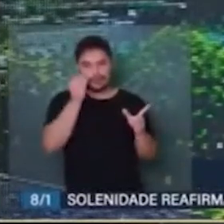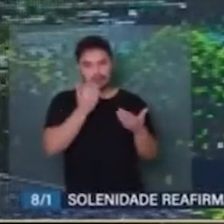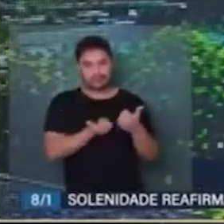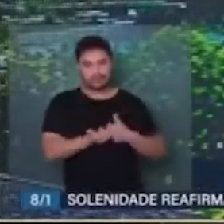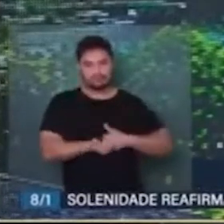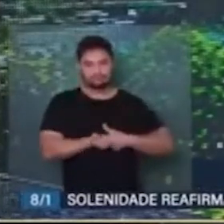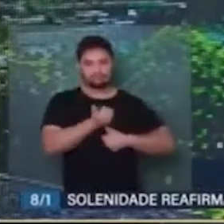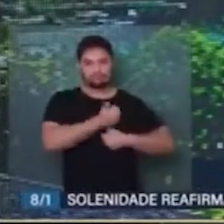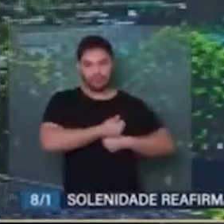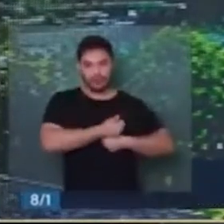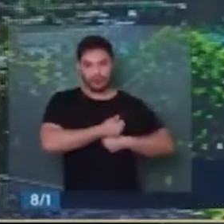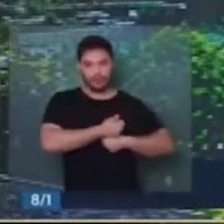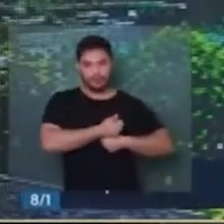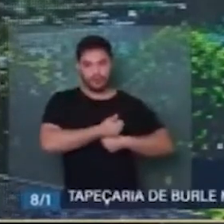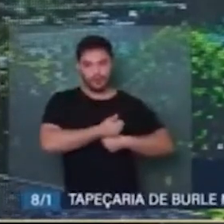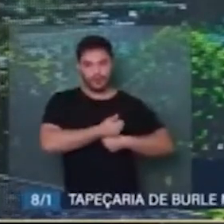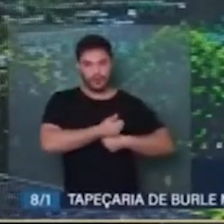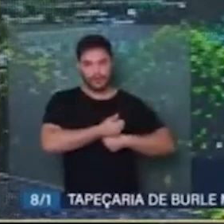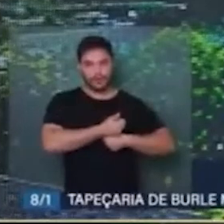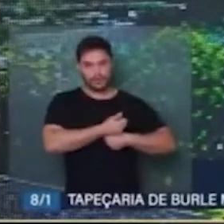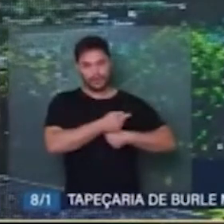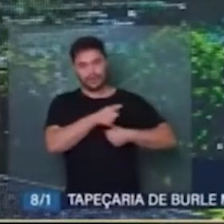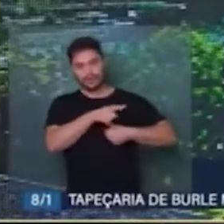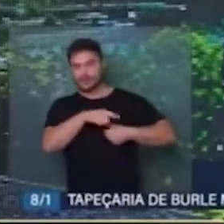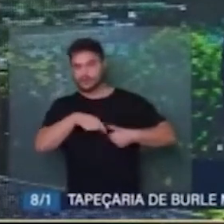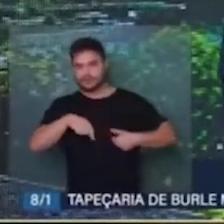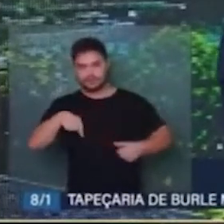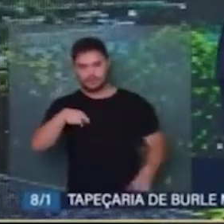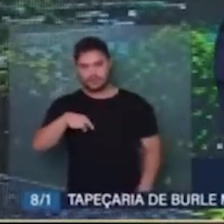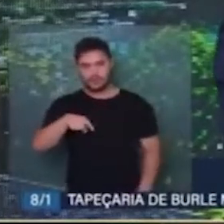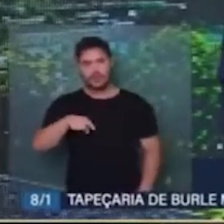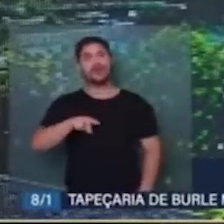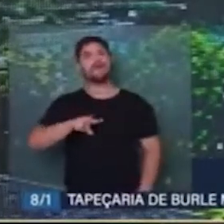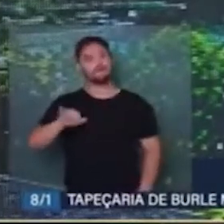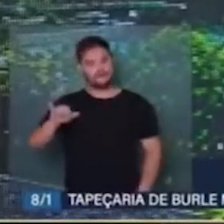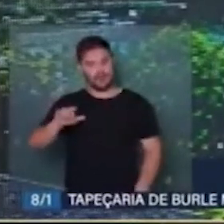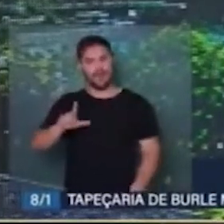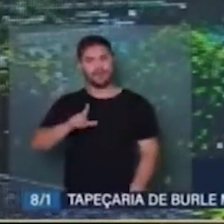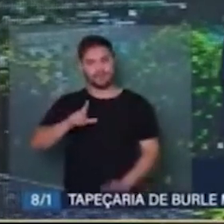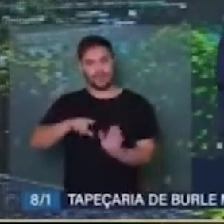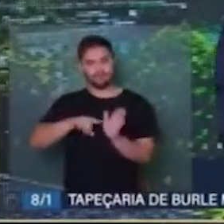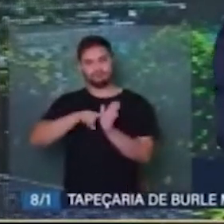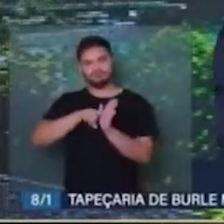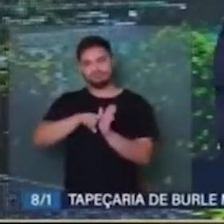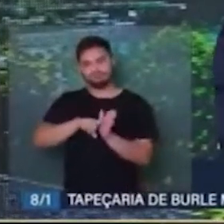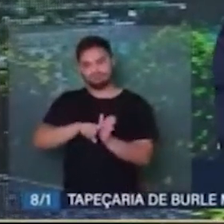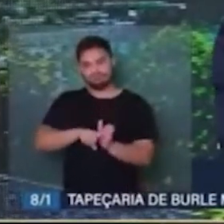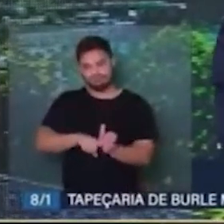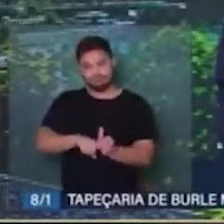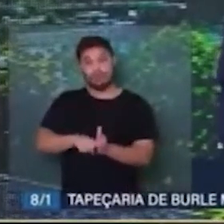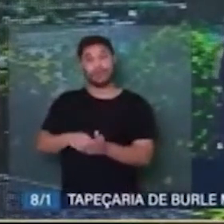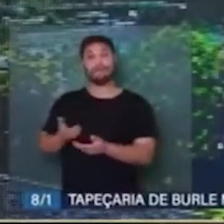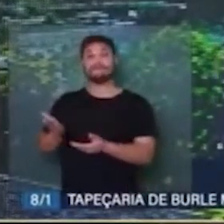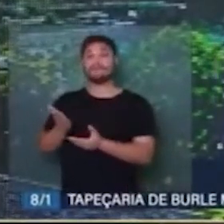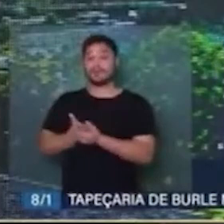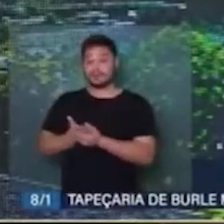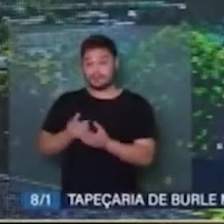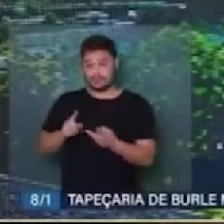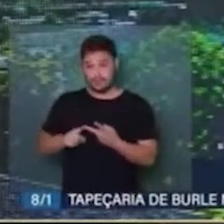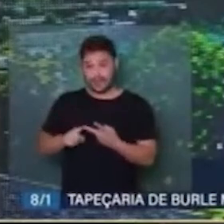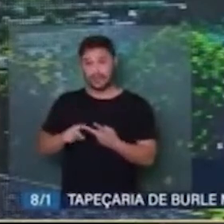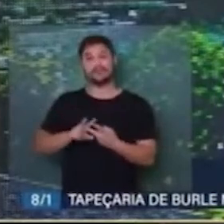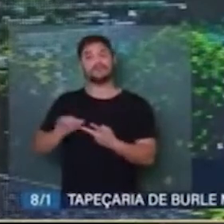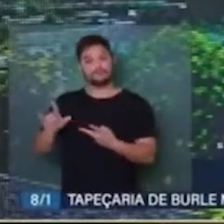ali ao lado, pertinho do Rodrigo Pacheco, que é o presidente do Senado, que é quem precisa se